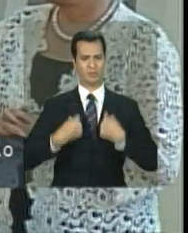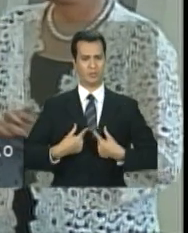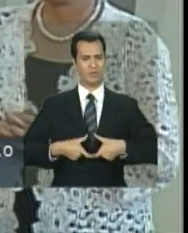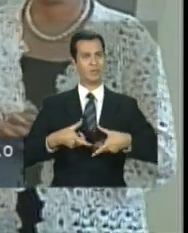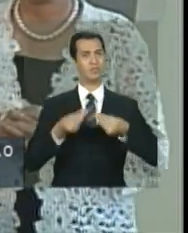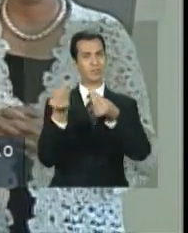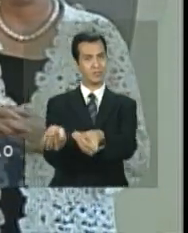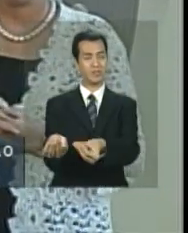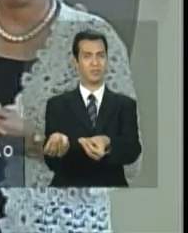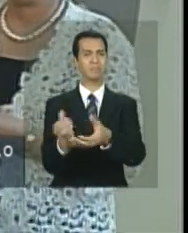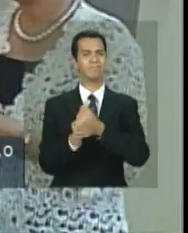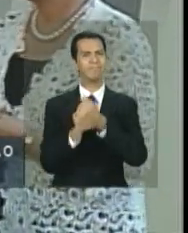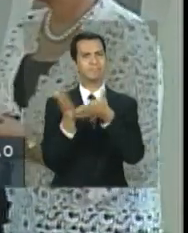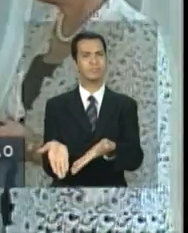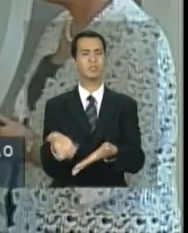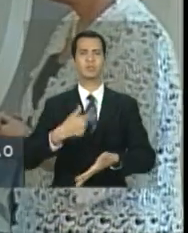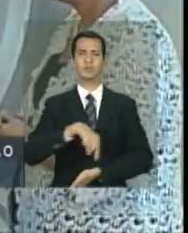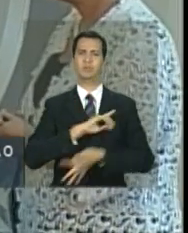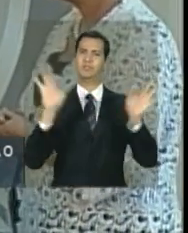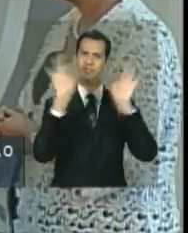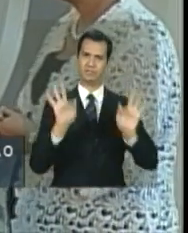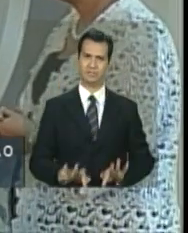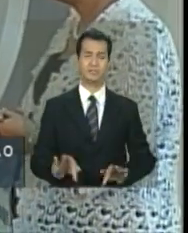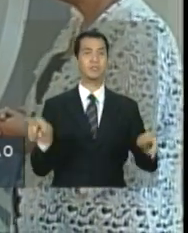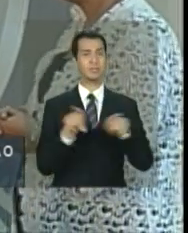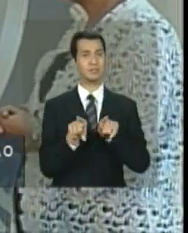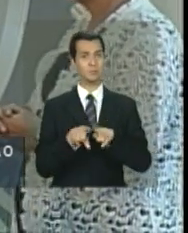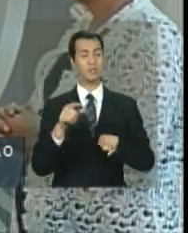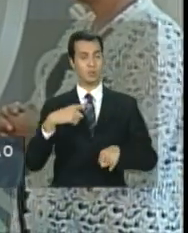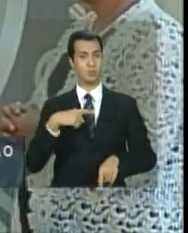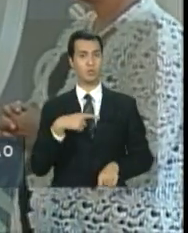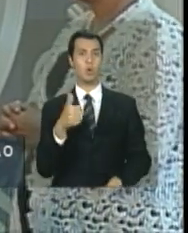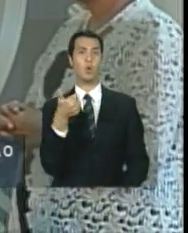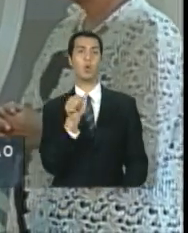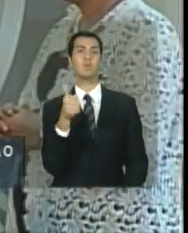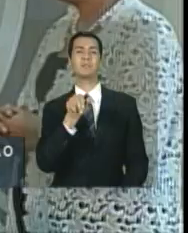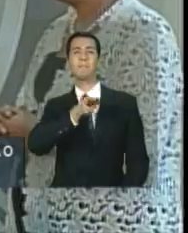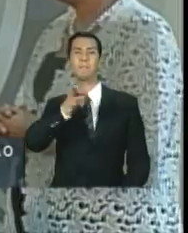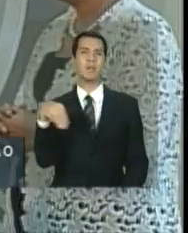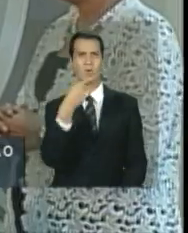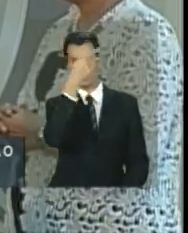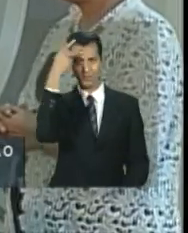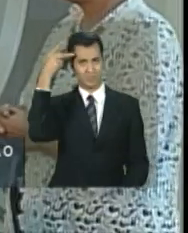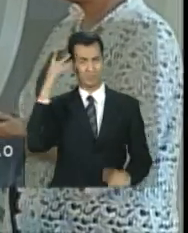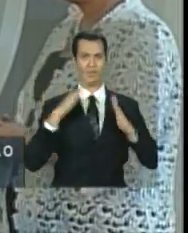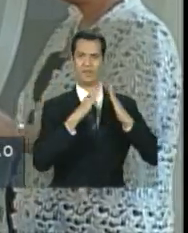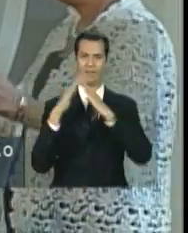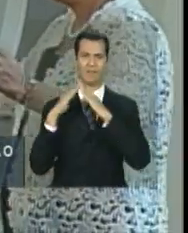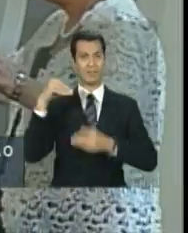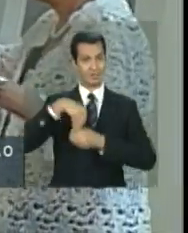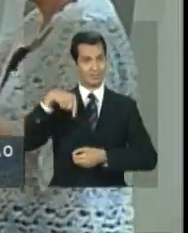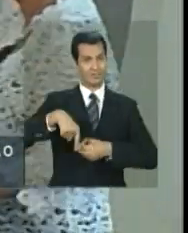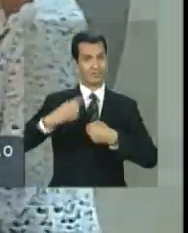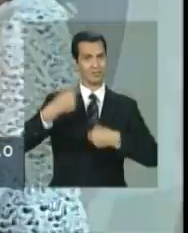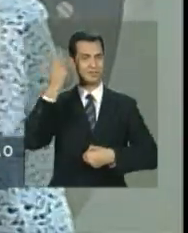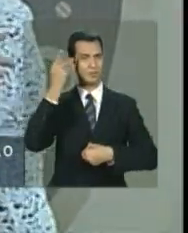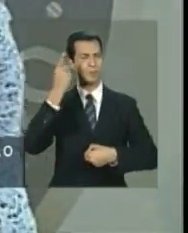muito felizes e, creia, eu expresso o sentimento desses 11 milhões de brasileiros que moram na cidade de São Paulo.